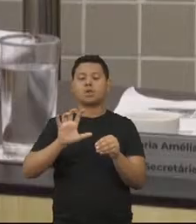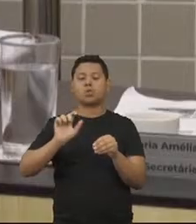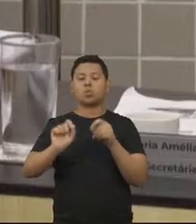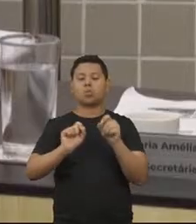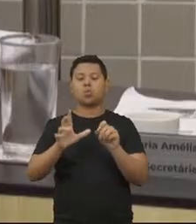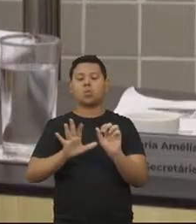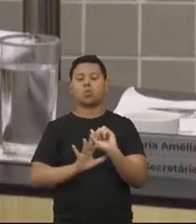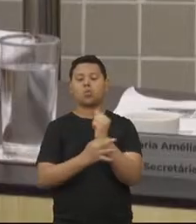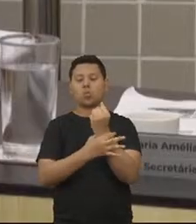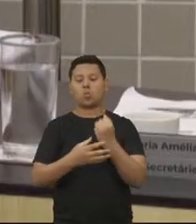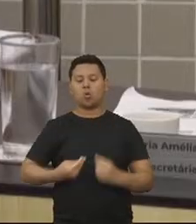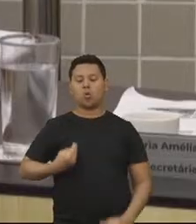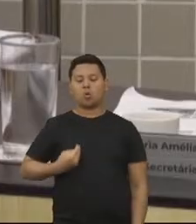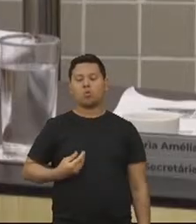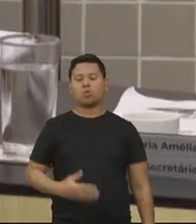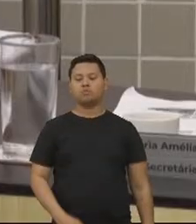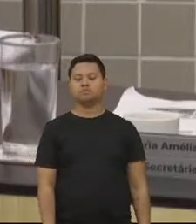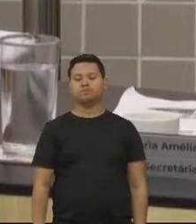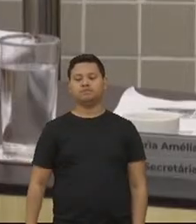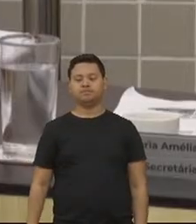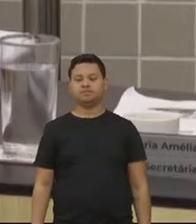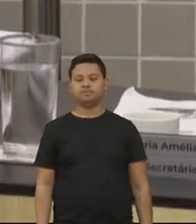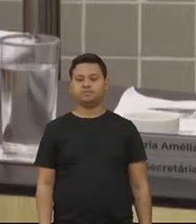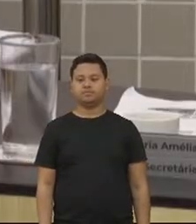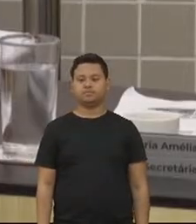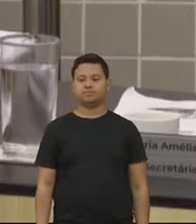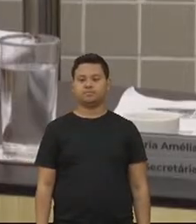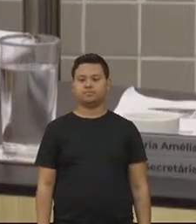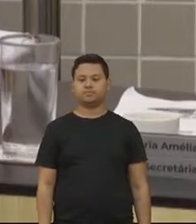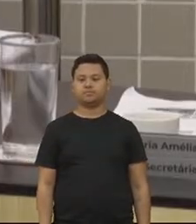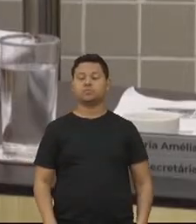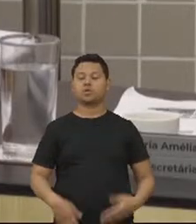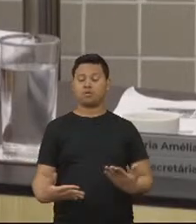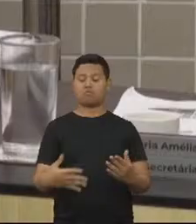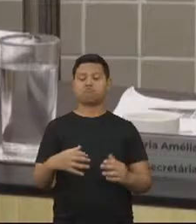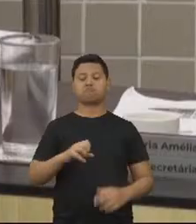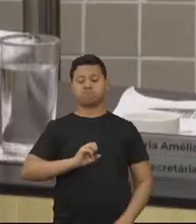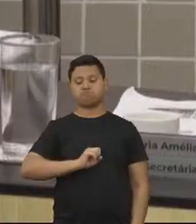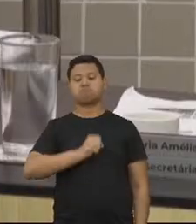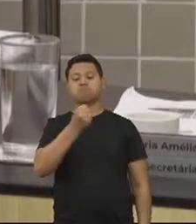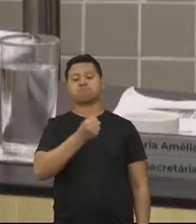a preservação de sua vida. Este ato de bravura,